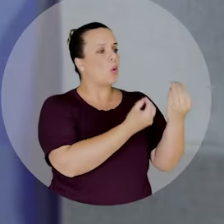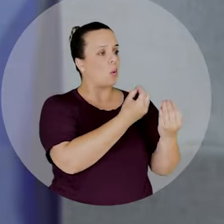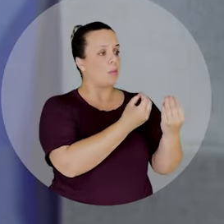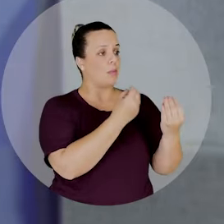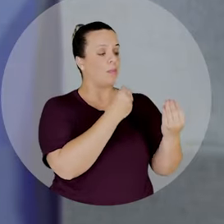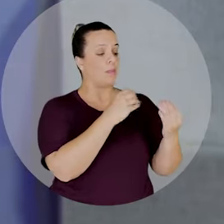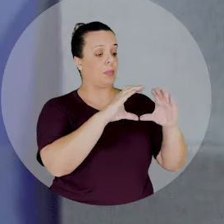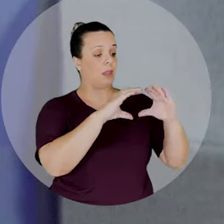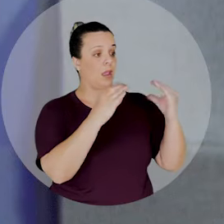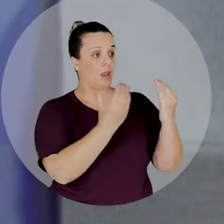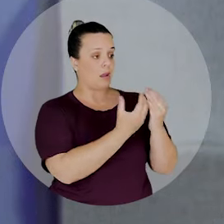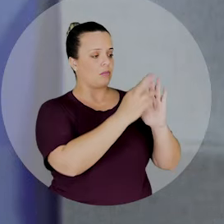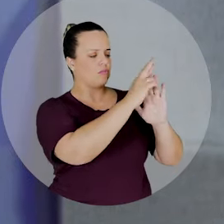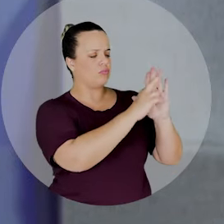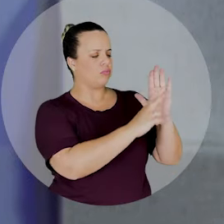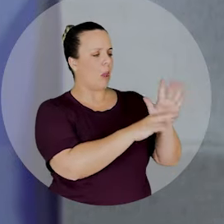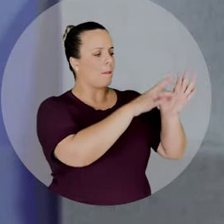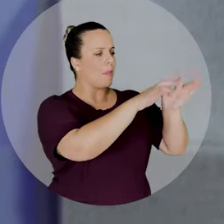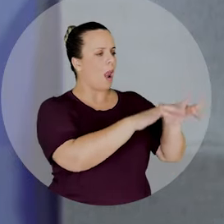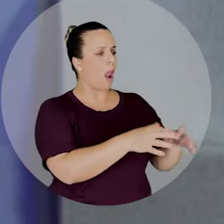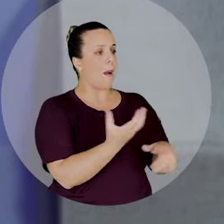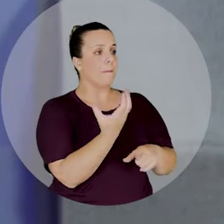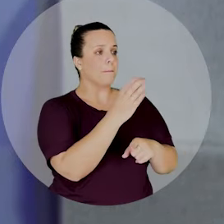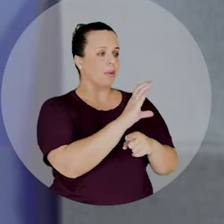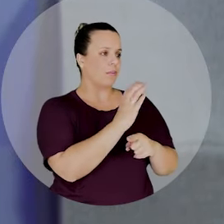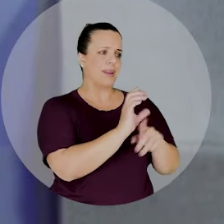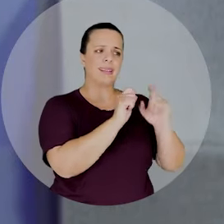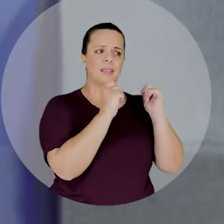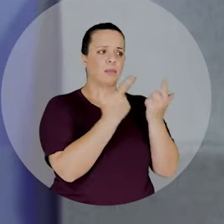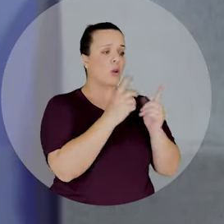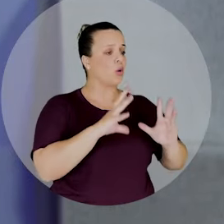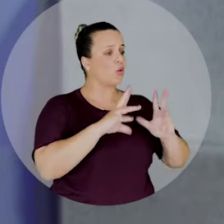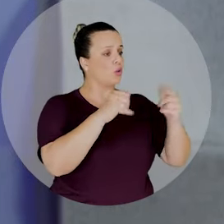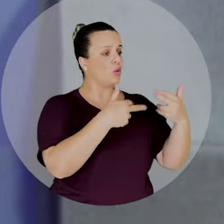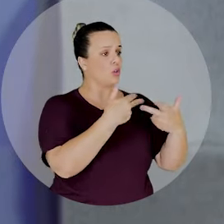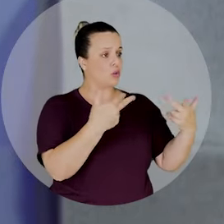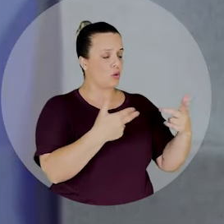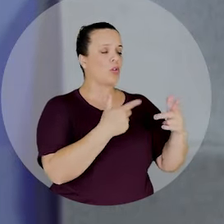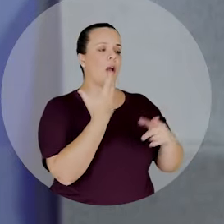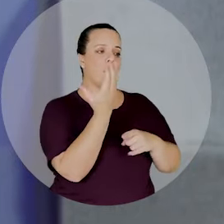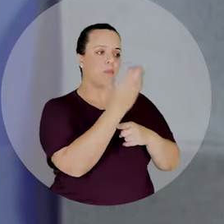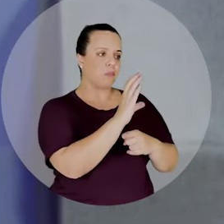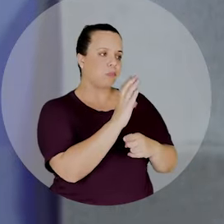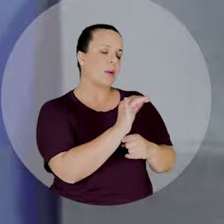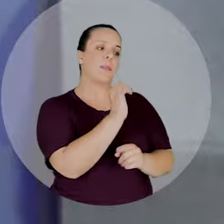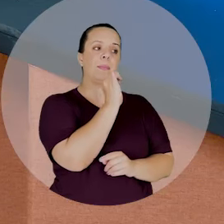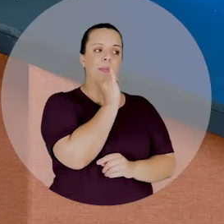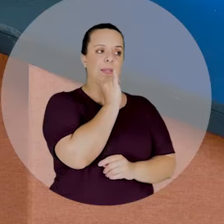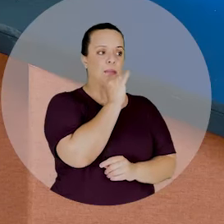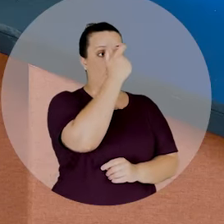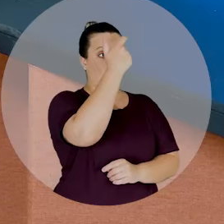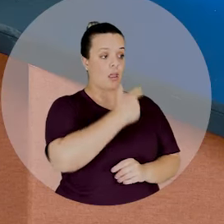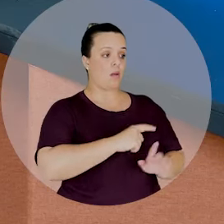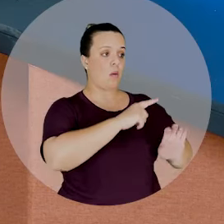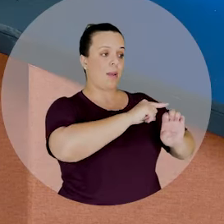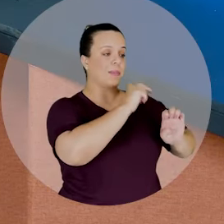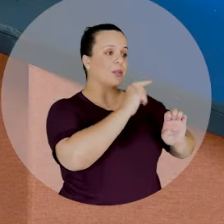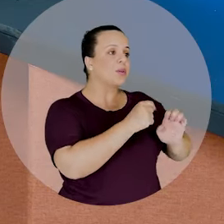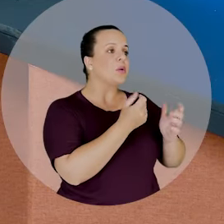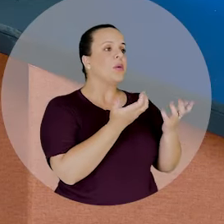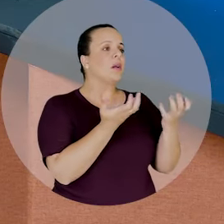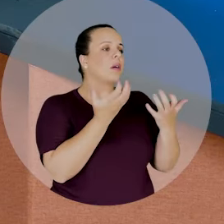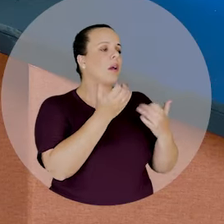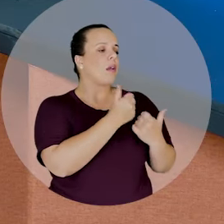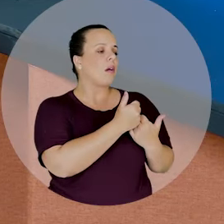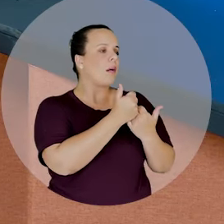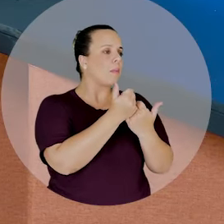resultado pelos relatórios que são feitos e publicados, como tudo que é feito na Assembleia, com todo o trabalho. Então, por exemplo, eu sou uma empreendedora e